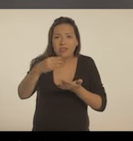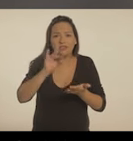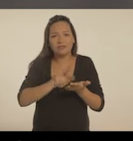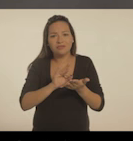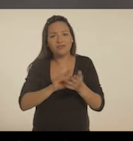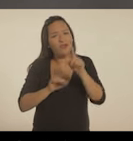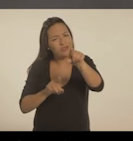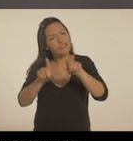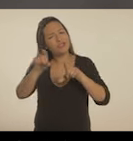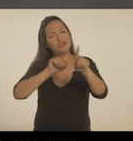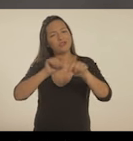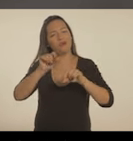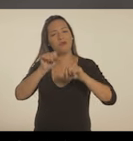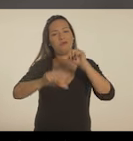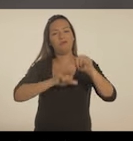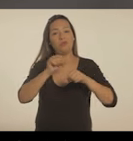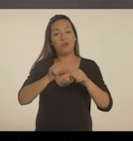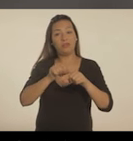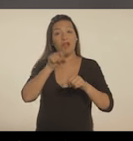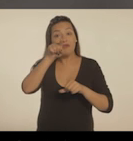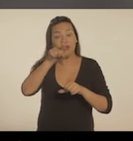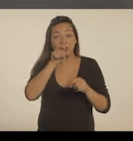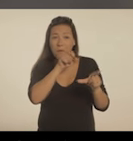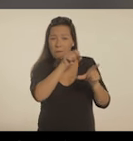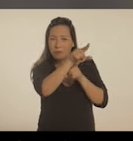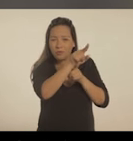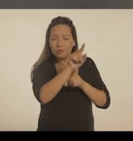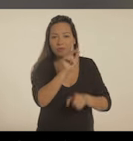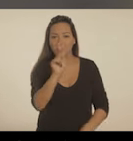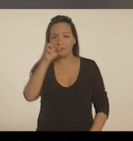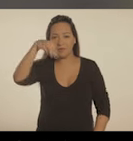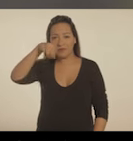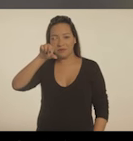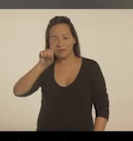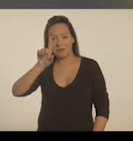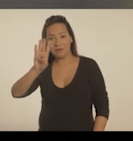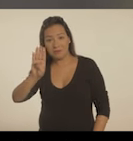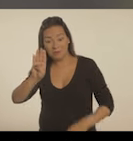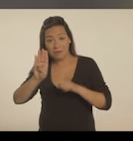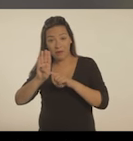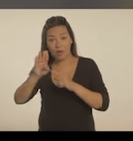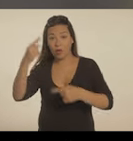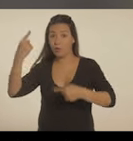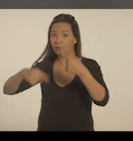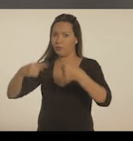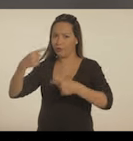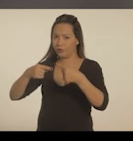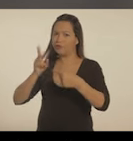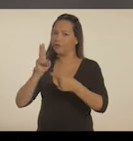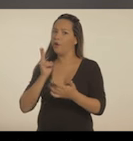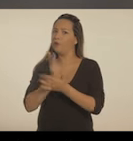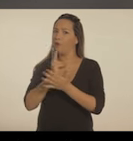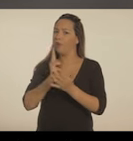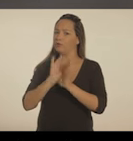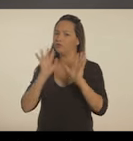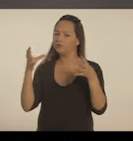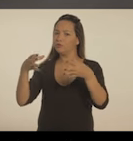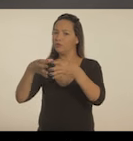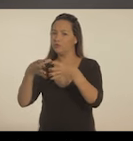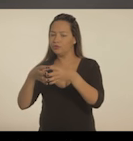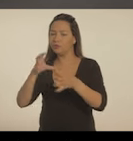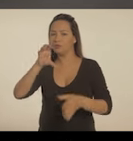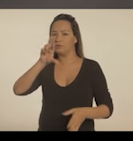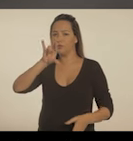de mudança. Foi você mesmo que decidiu isso quando mandou o PMDB embora no primeiro turno. Só que os políticos de sempre já estão em torno do